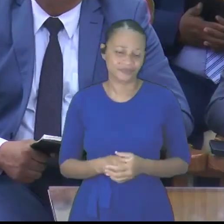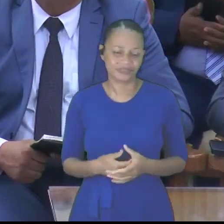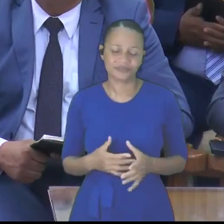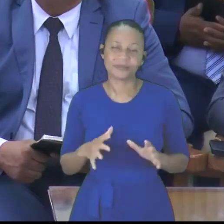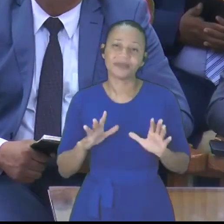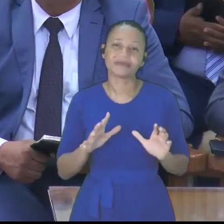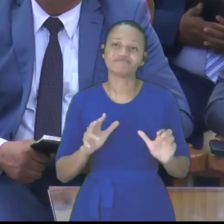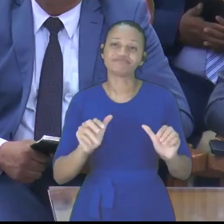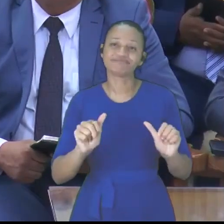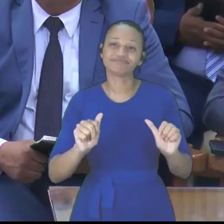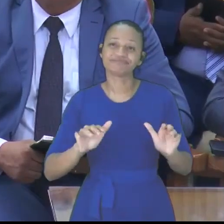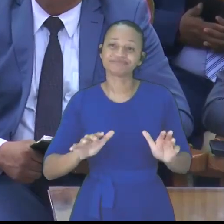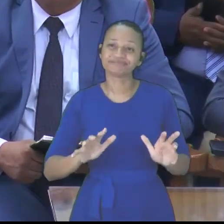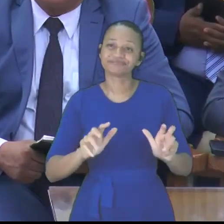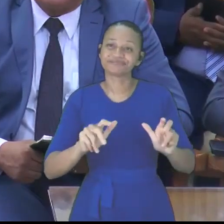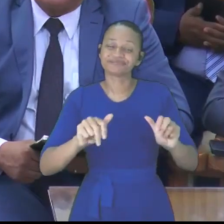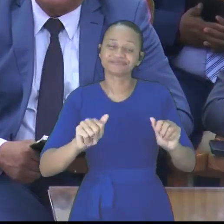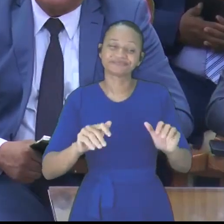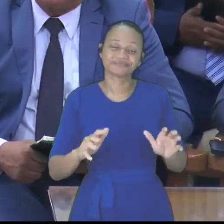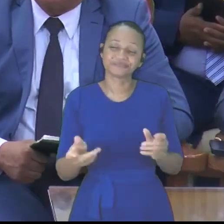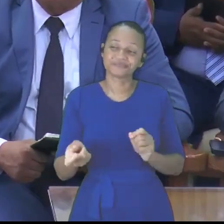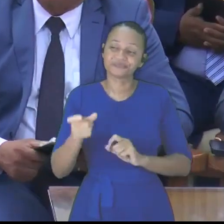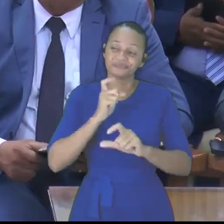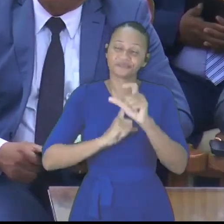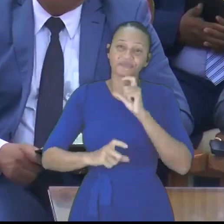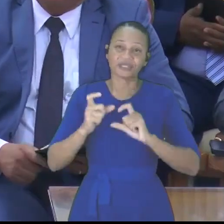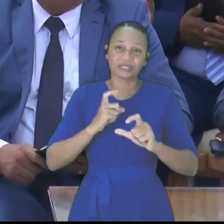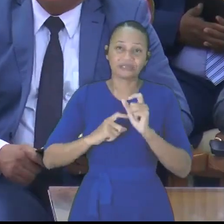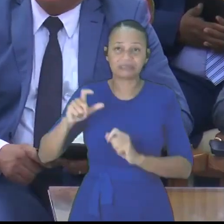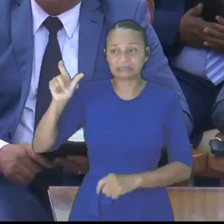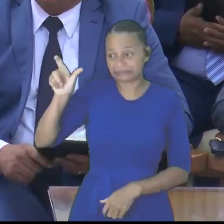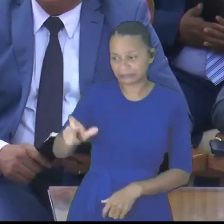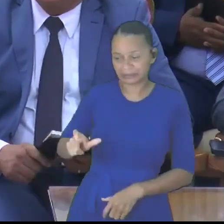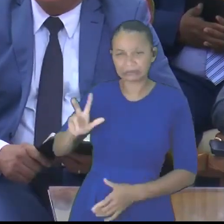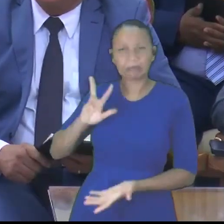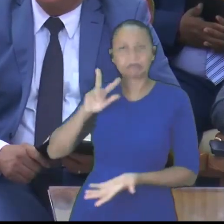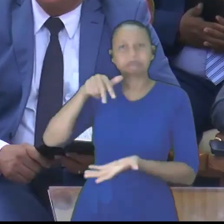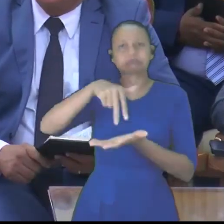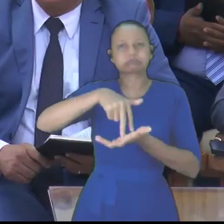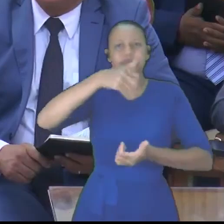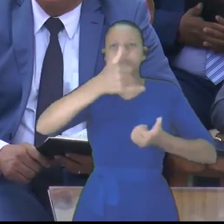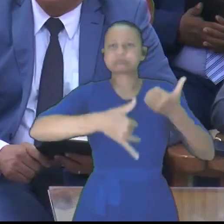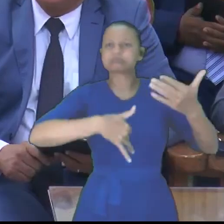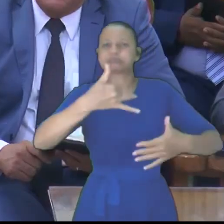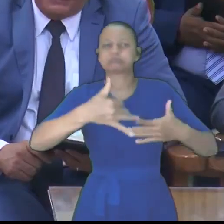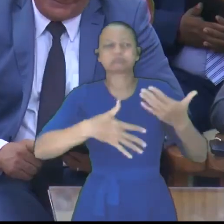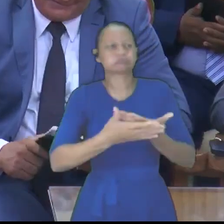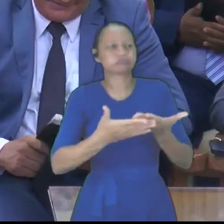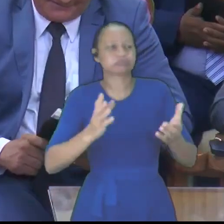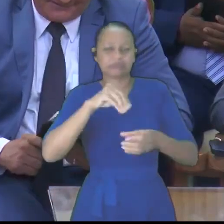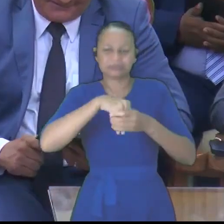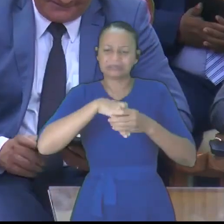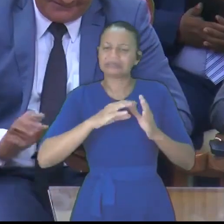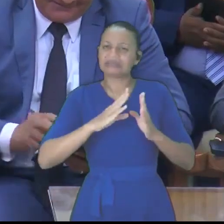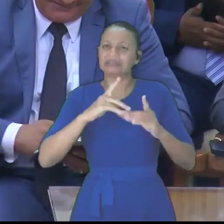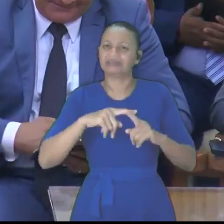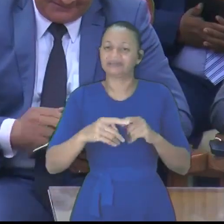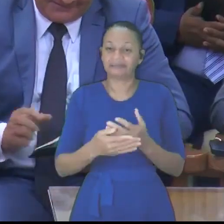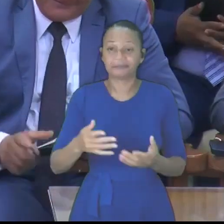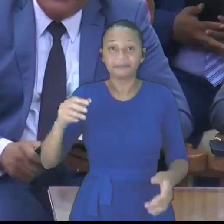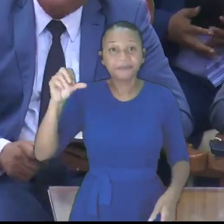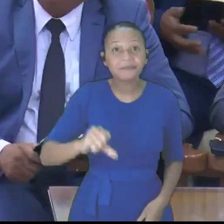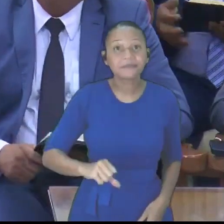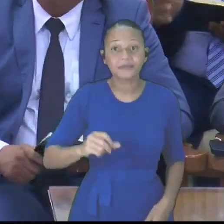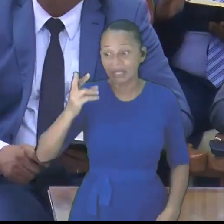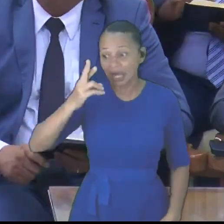massagem. E esses coaches estão nas igrejas, irmãos, né? E o pior, até